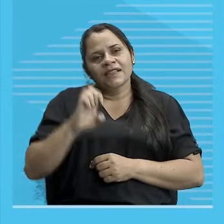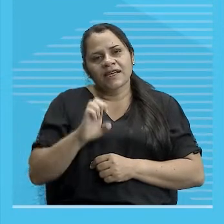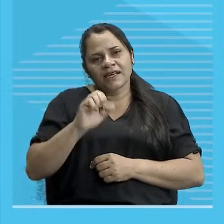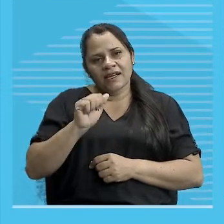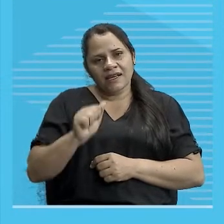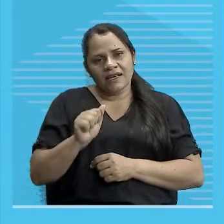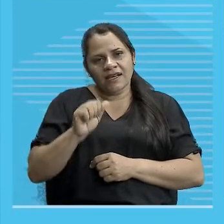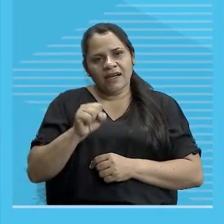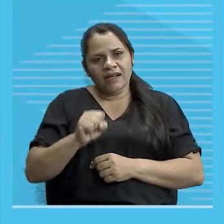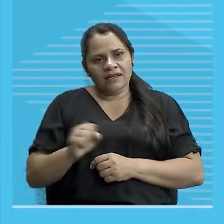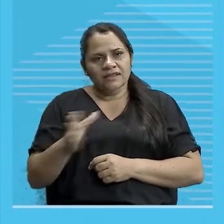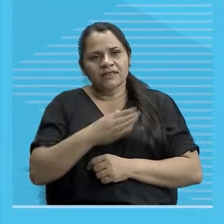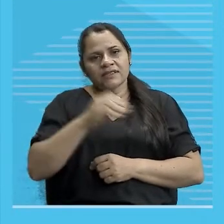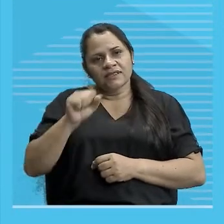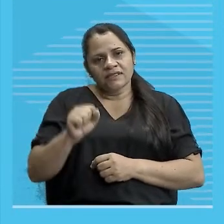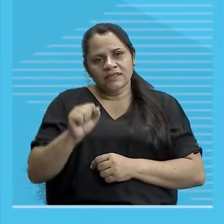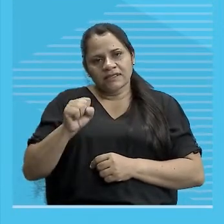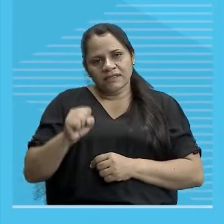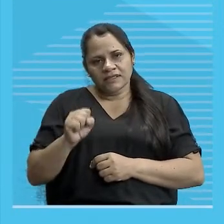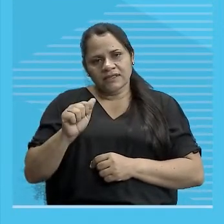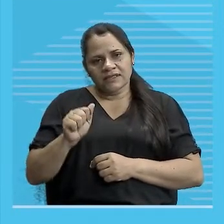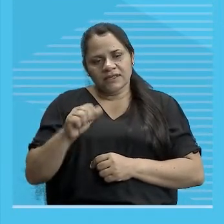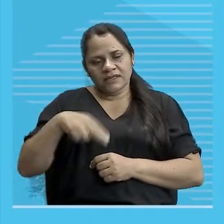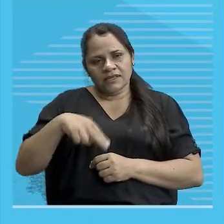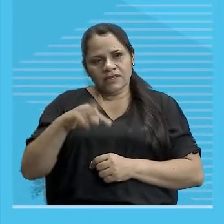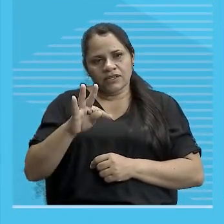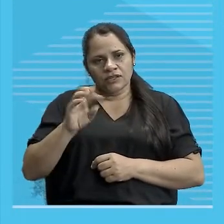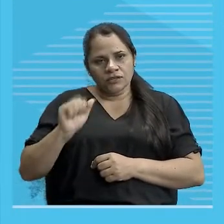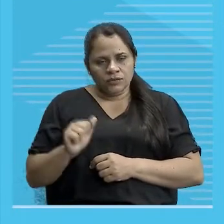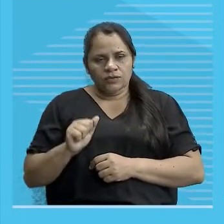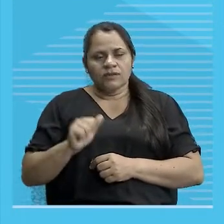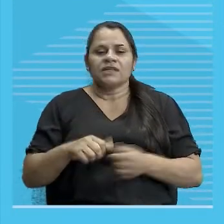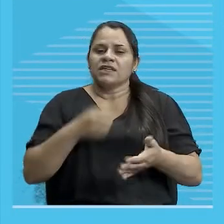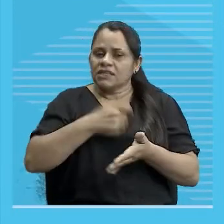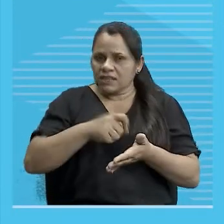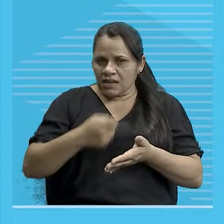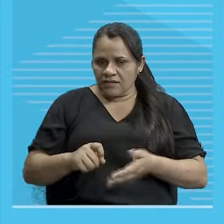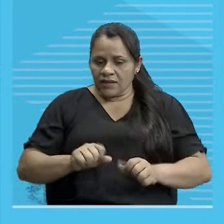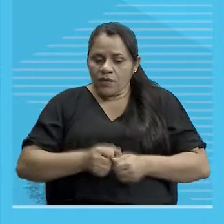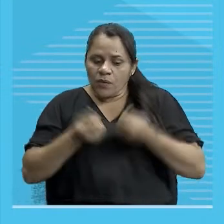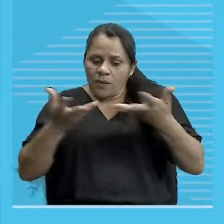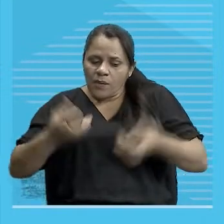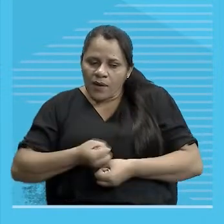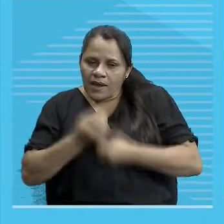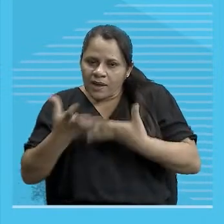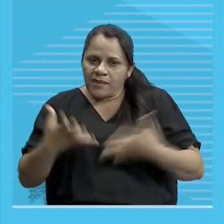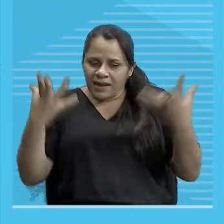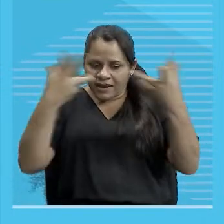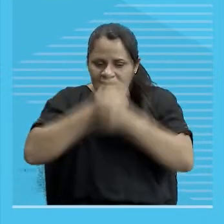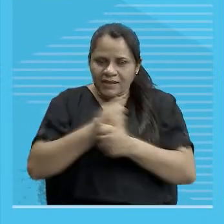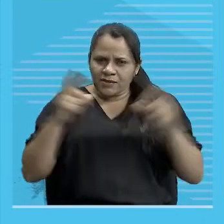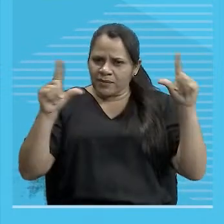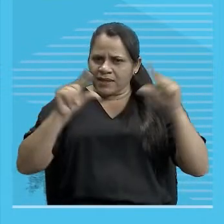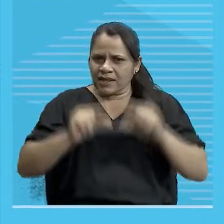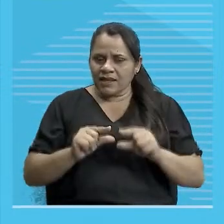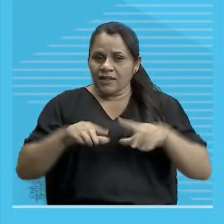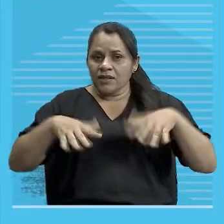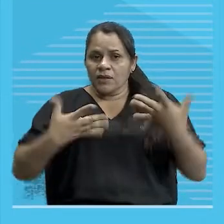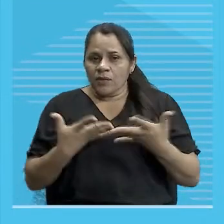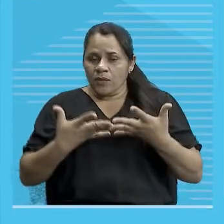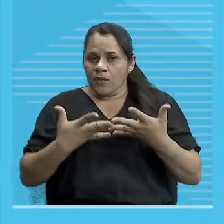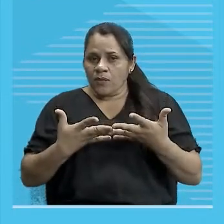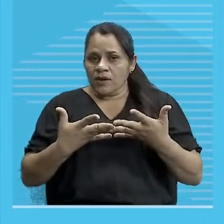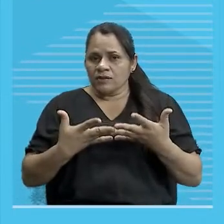escreveu um poema lindo, belíssimo, pequenininho. Ele coloca: quando o amor bate